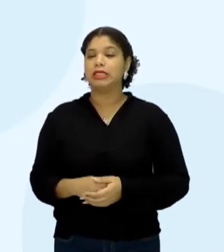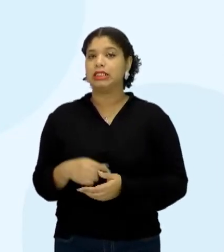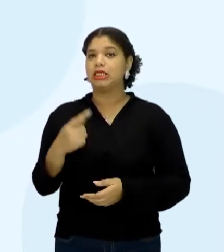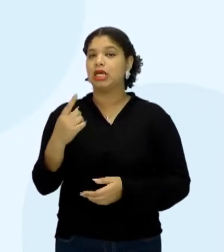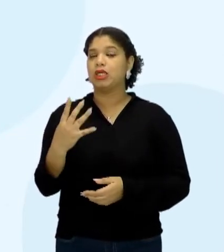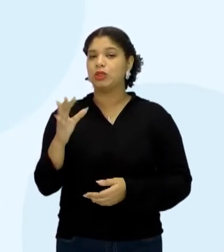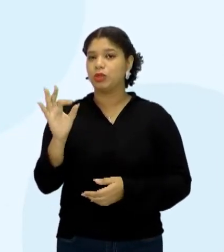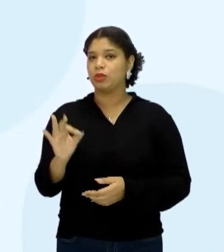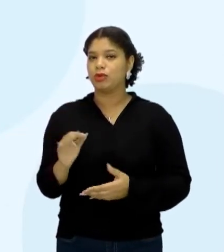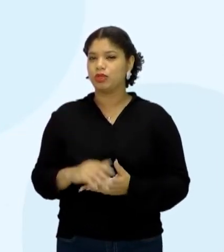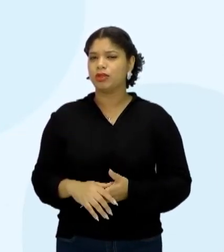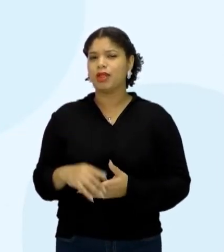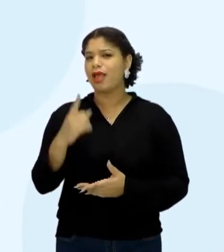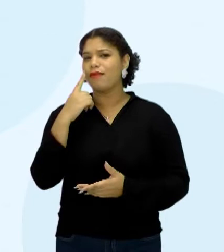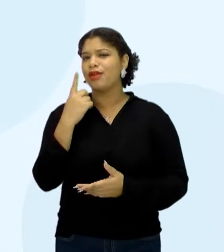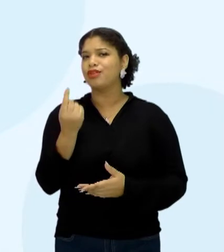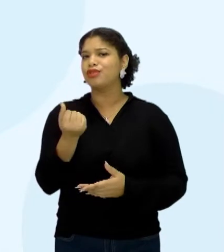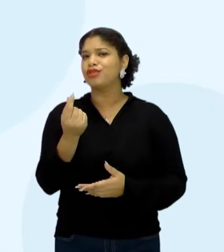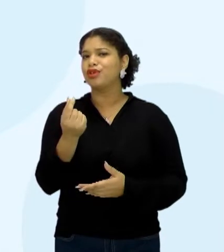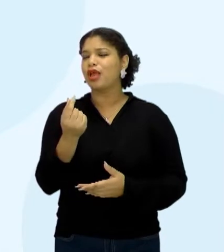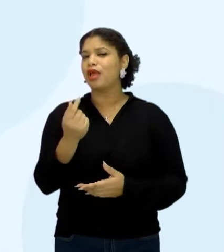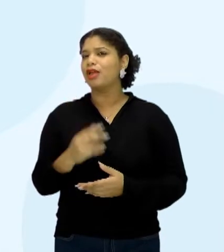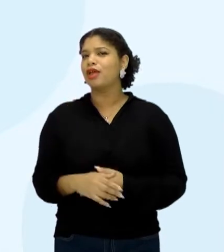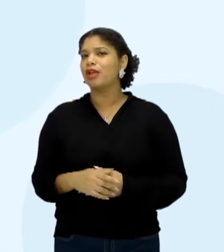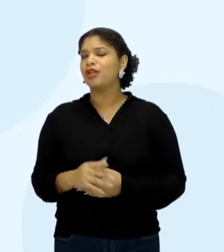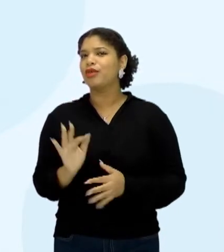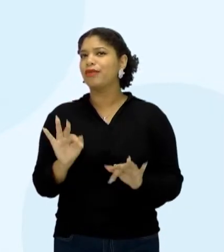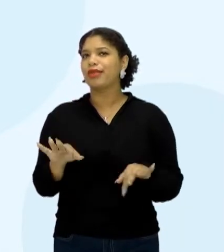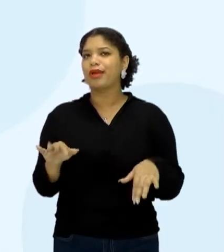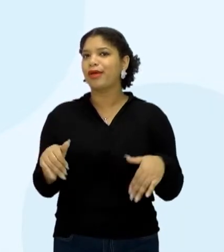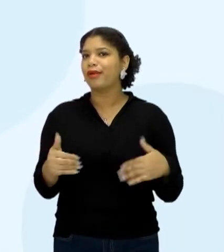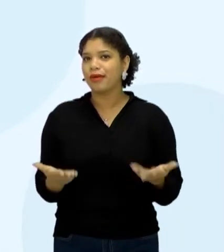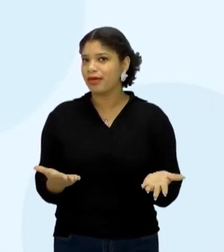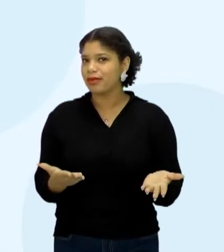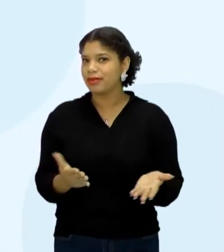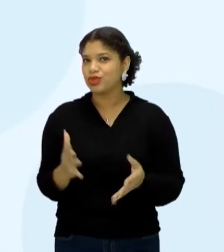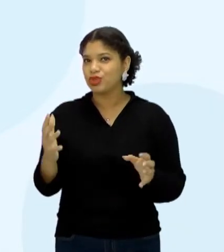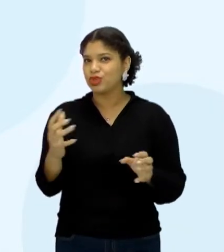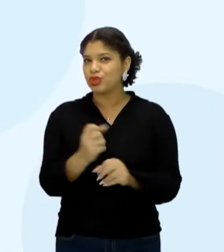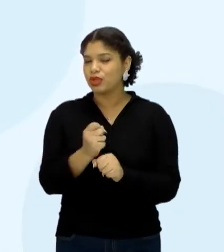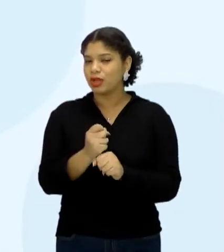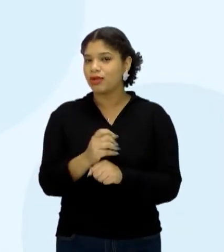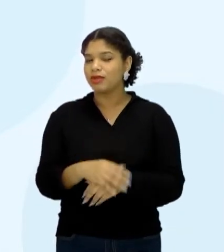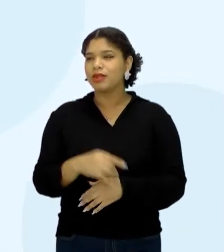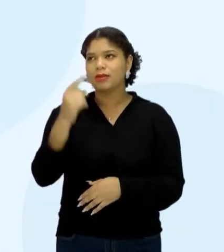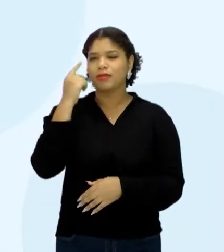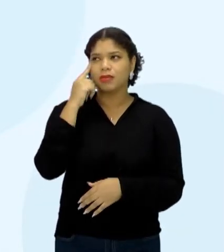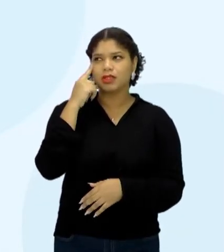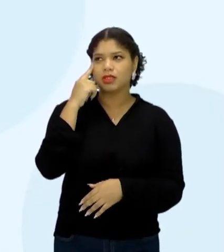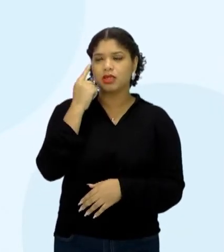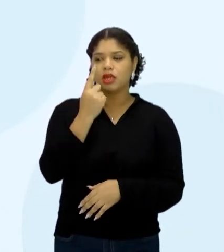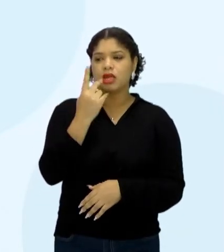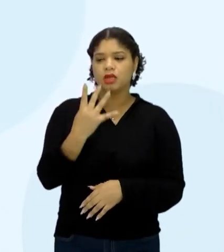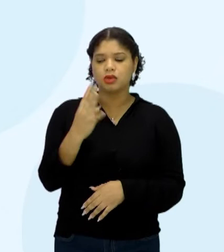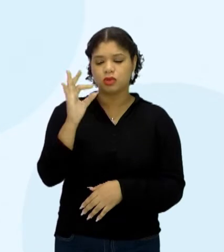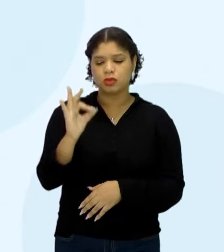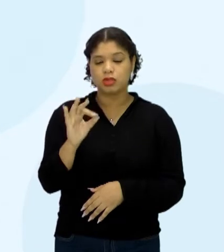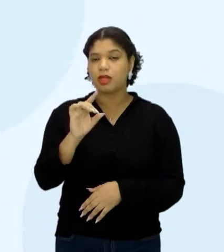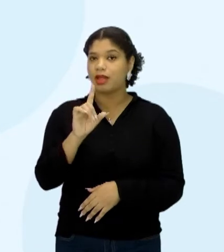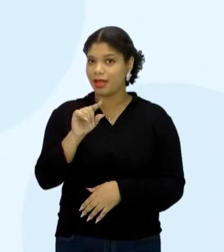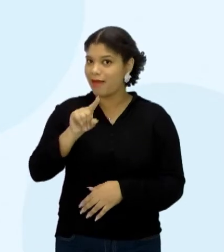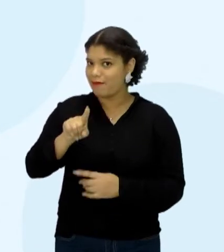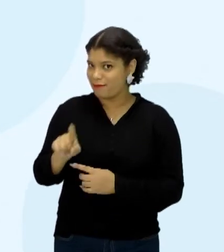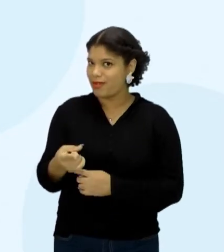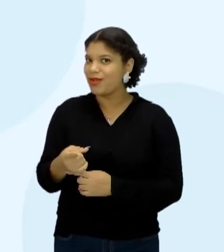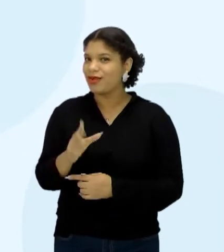mais. Qual é o preço de um celular na venda a prazo? Então, de novo, pensa nesses 14% como um número decimal.